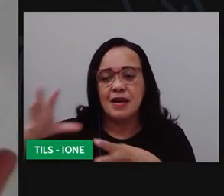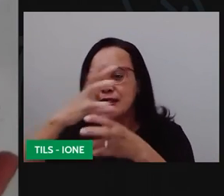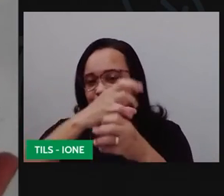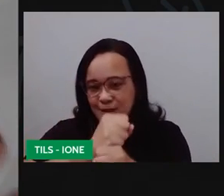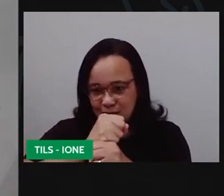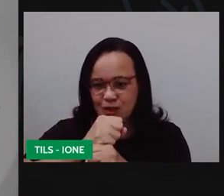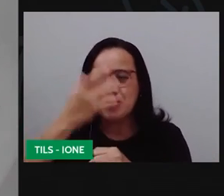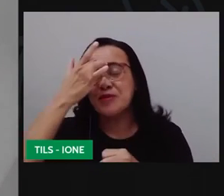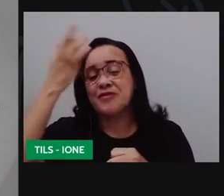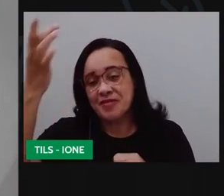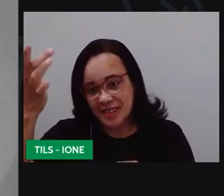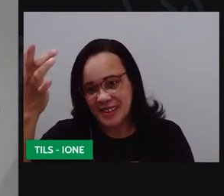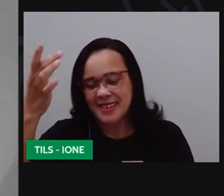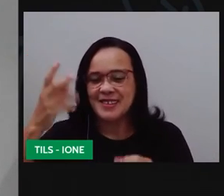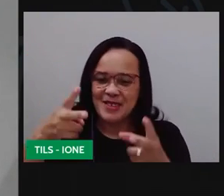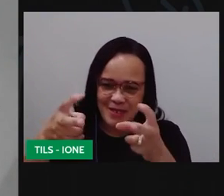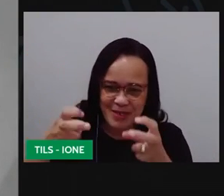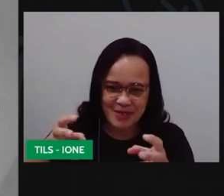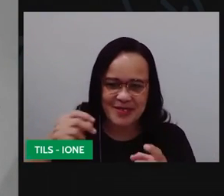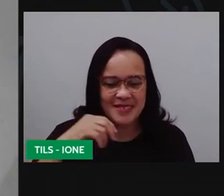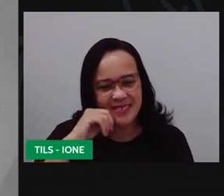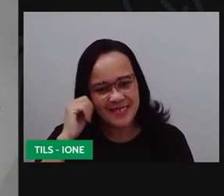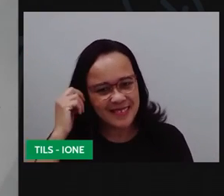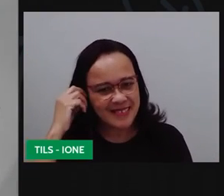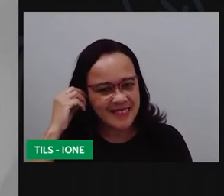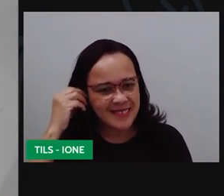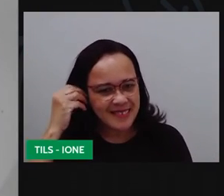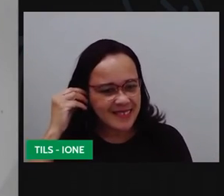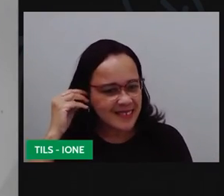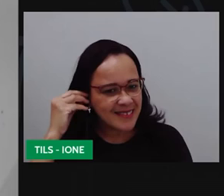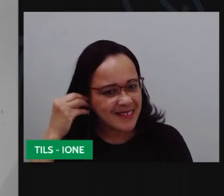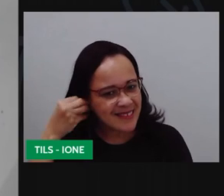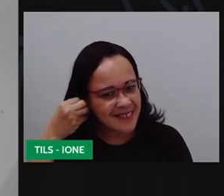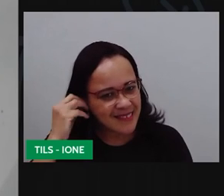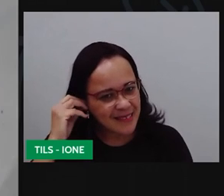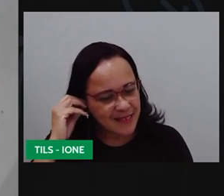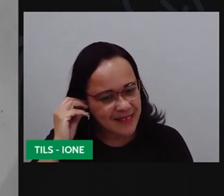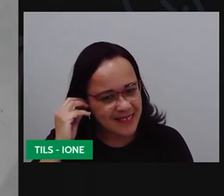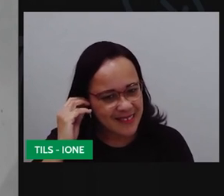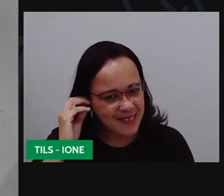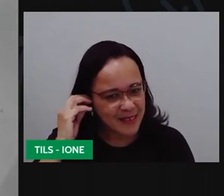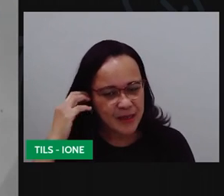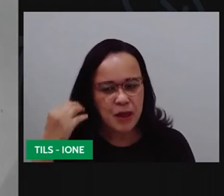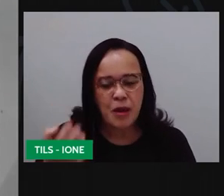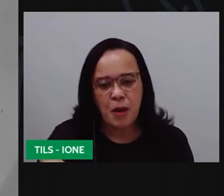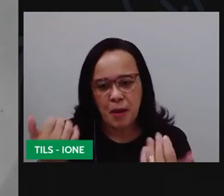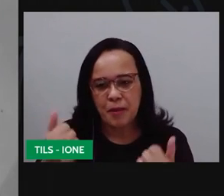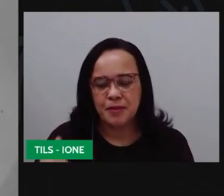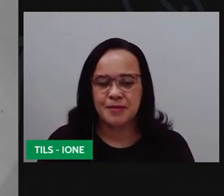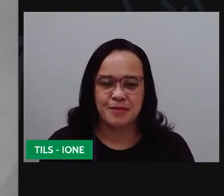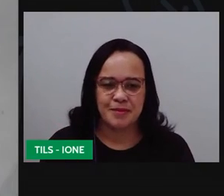conta para ficar mais fácil certo e aí eu vou fazer o seguinte vamos lá